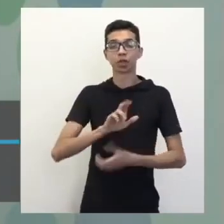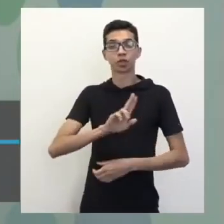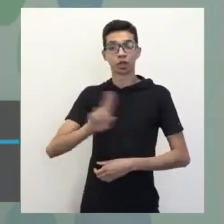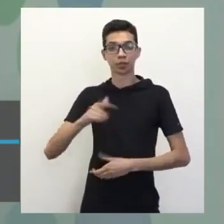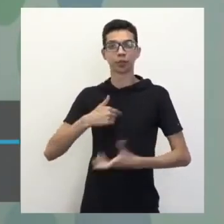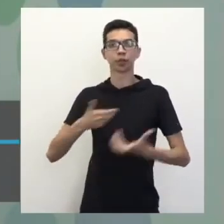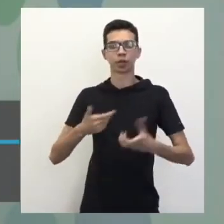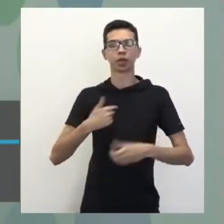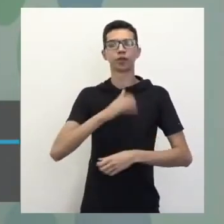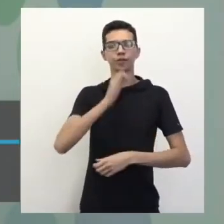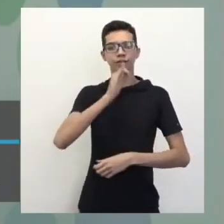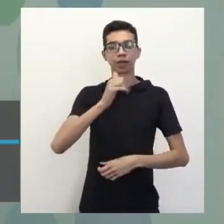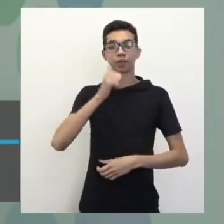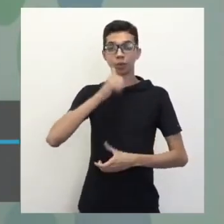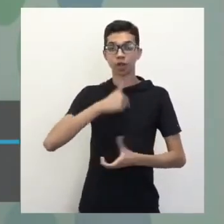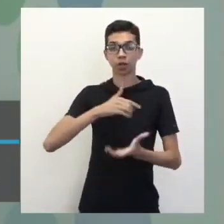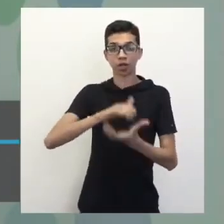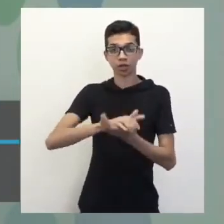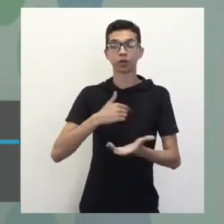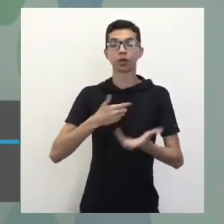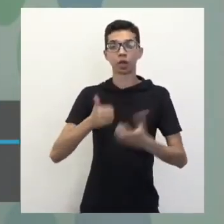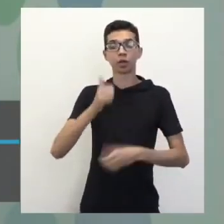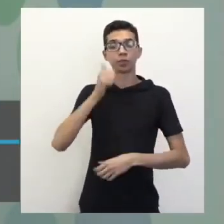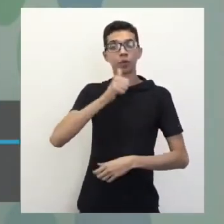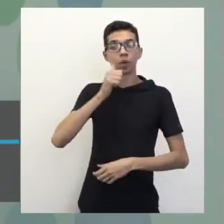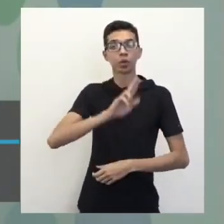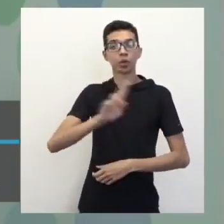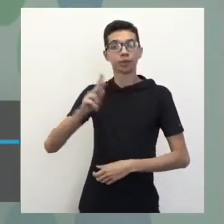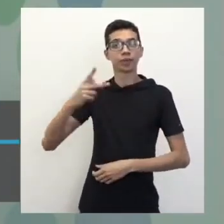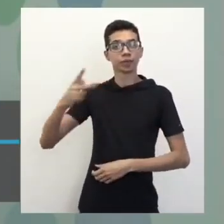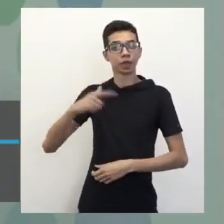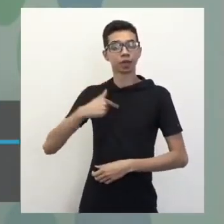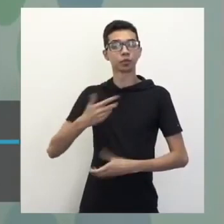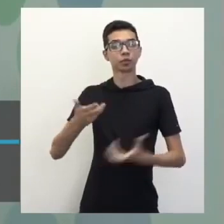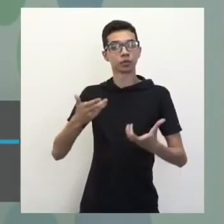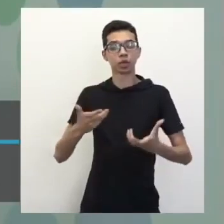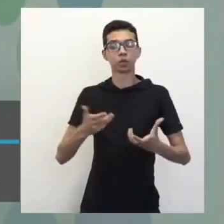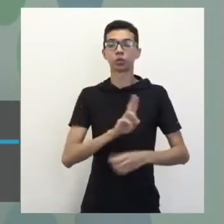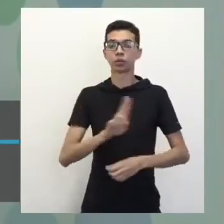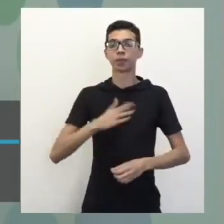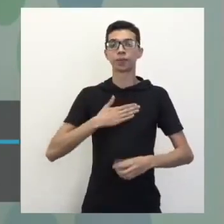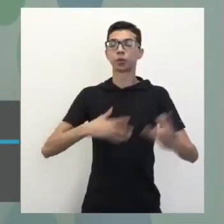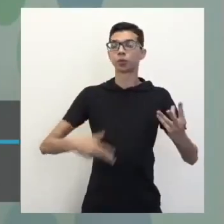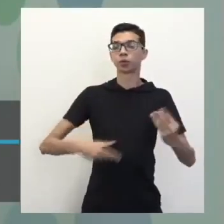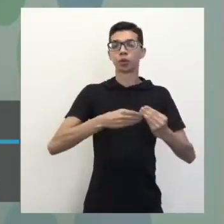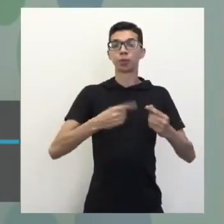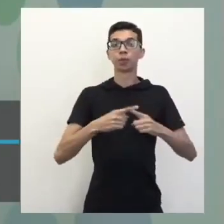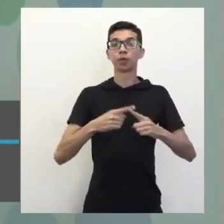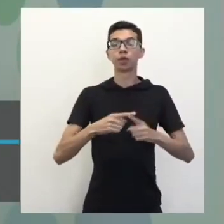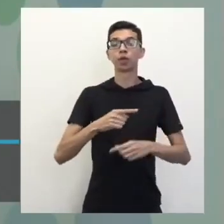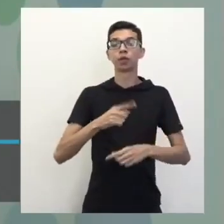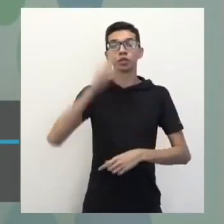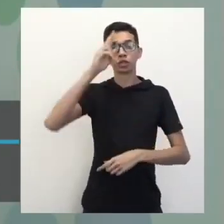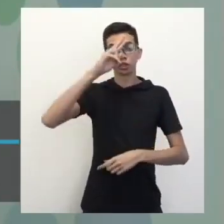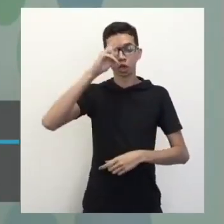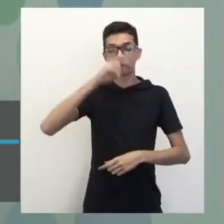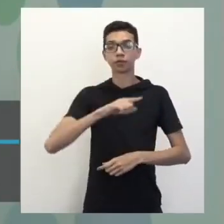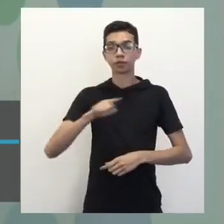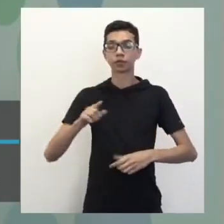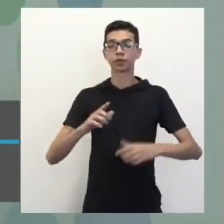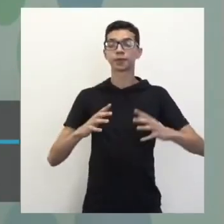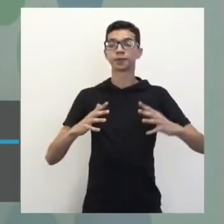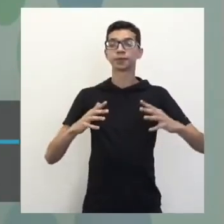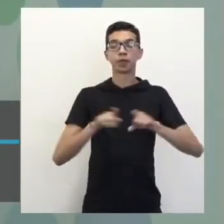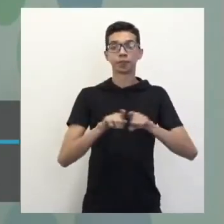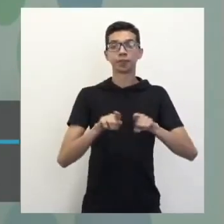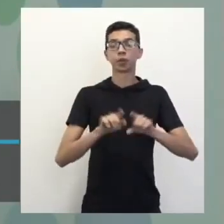sempre falava, quando eu casar com uma mulher, eu quero o sobrenome dela. Porque eu queria. Você pegar o sobrenome de alguém é você fazer parte de uma história. Né? A minha esposa ela é do